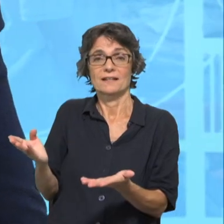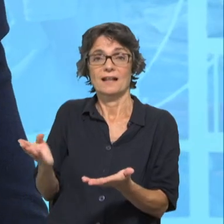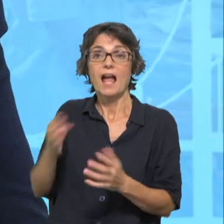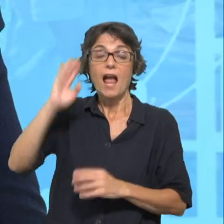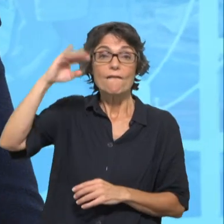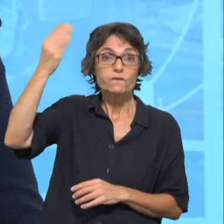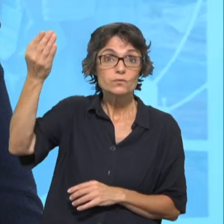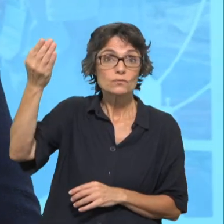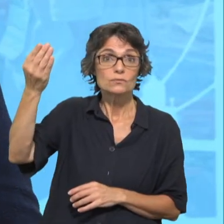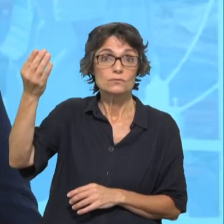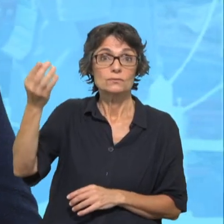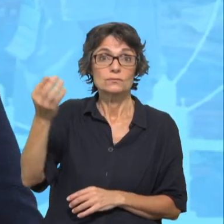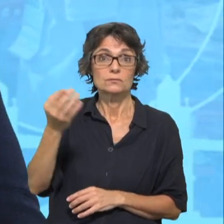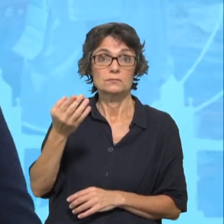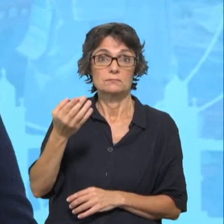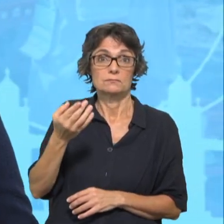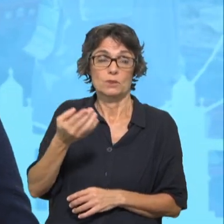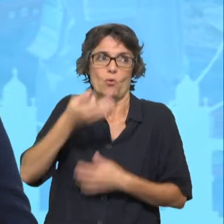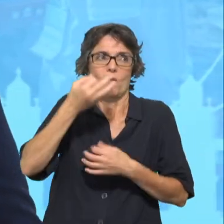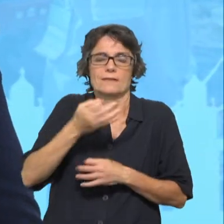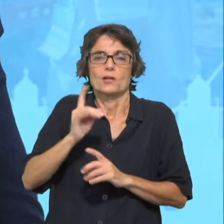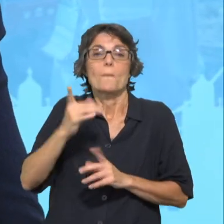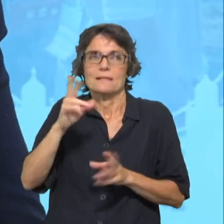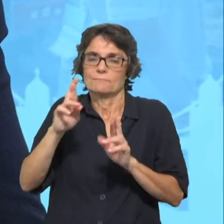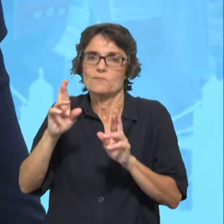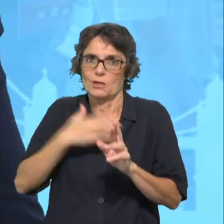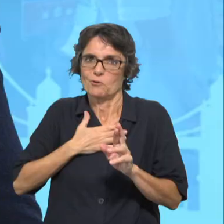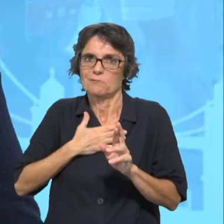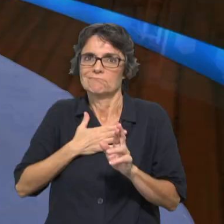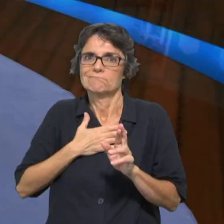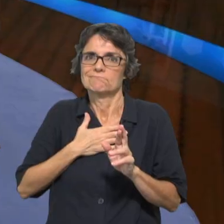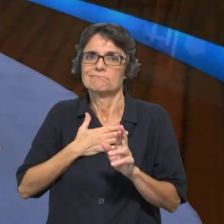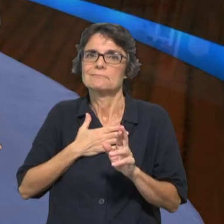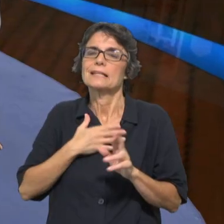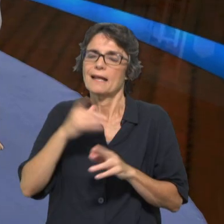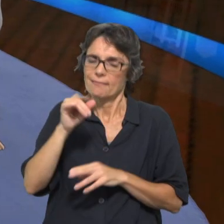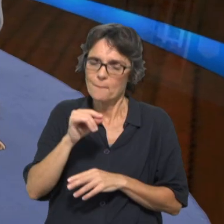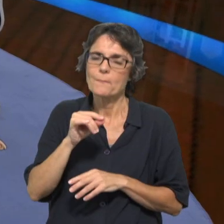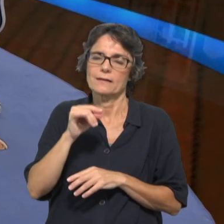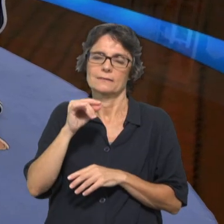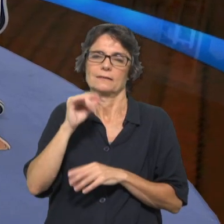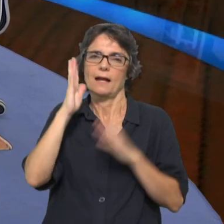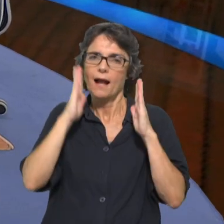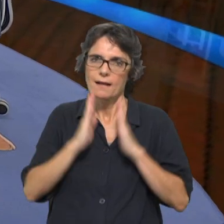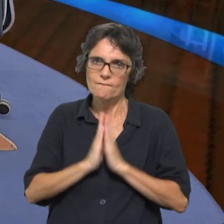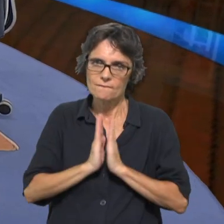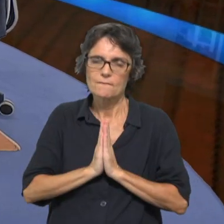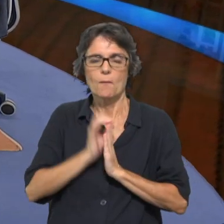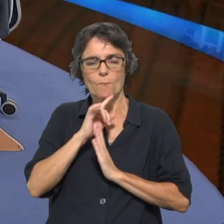a certeza que, mas é uma esperança, que haverá diaconado feminino,